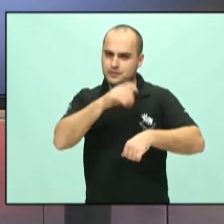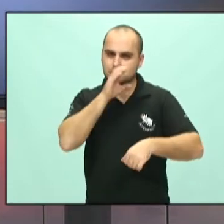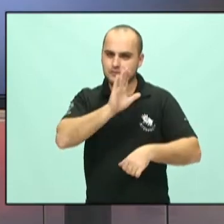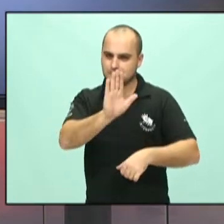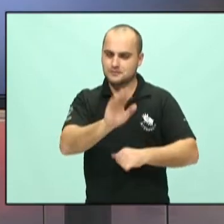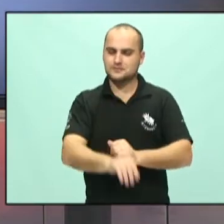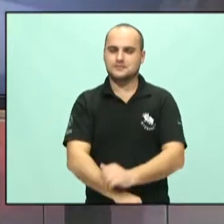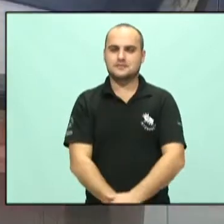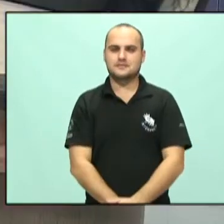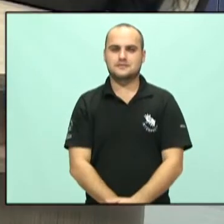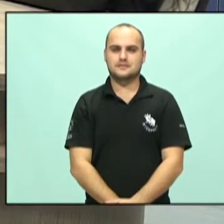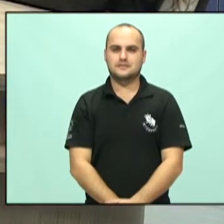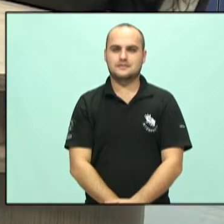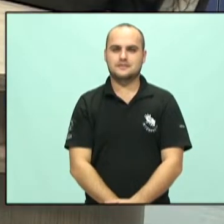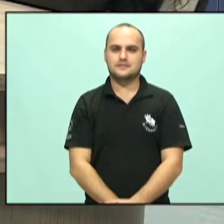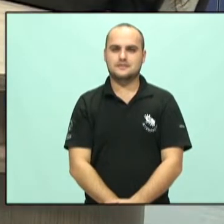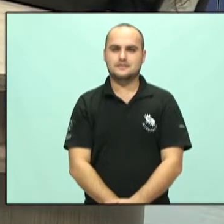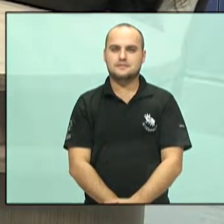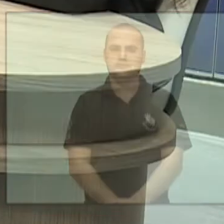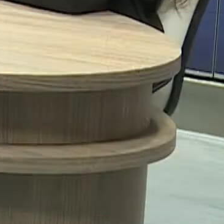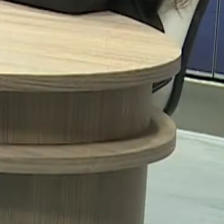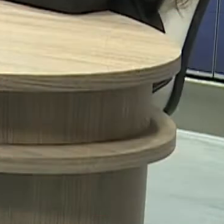Até já!